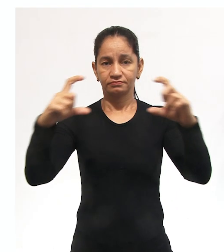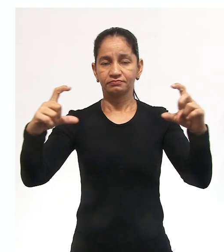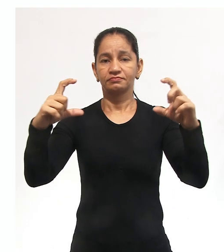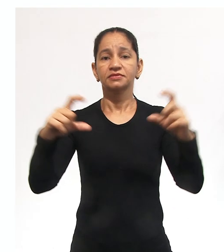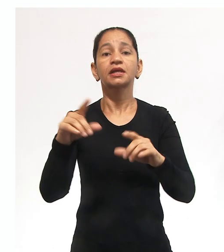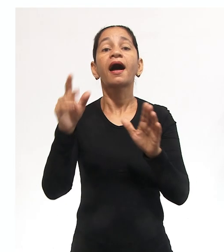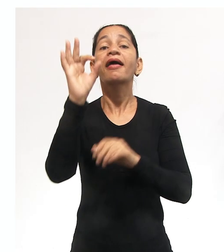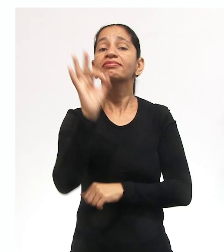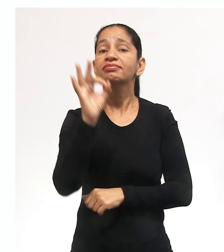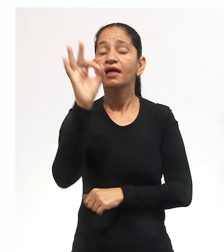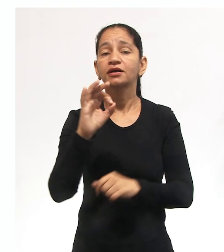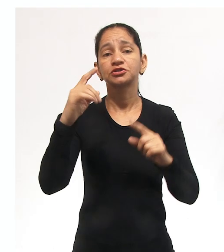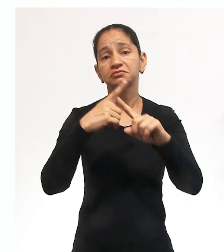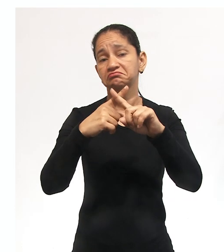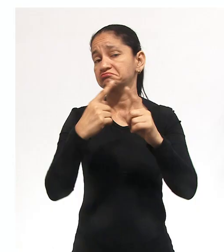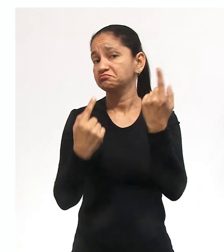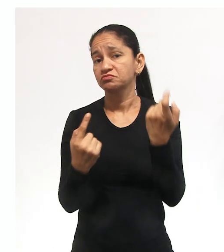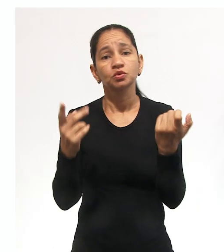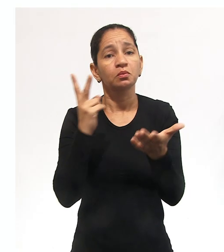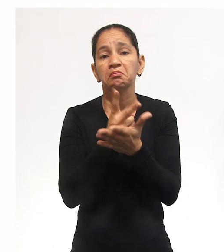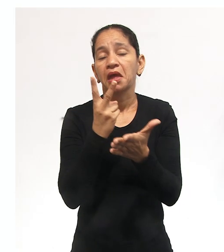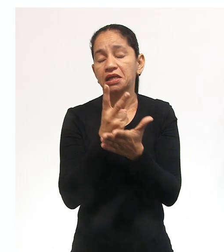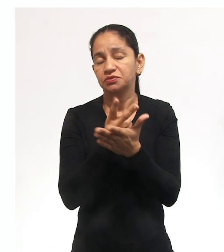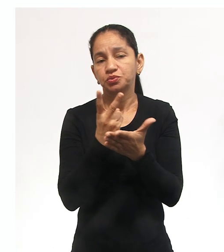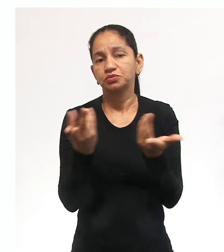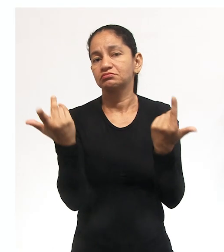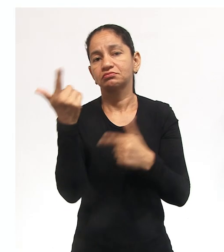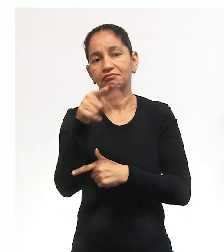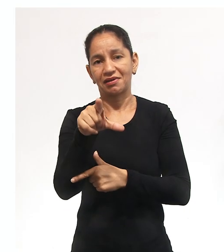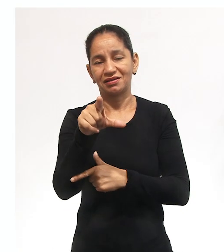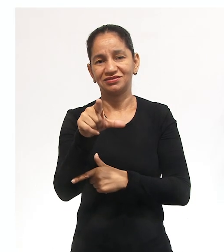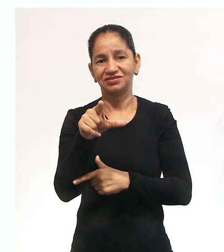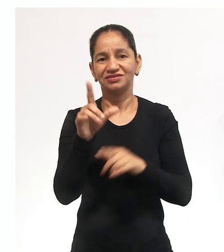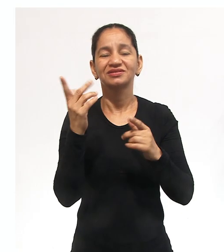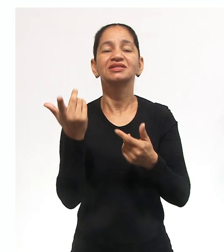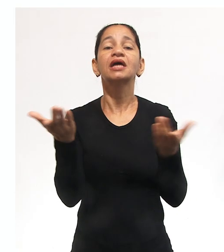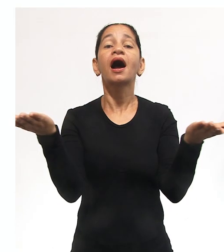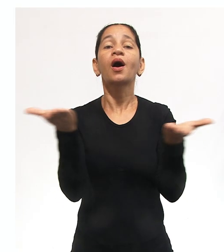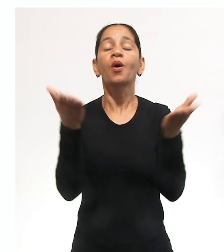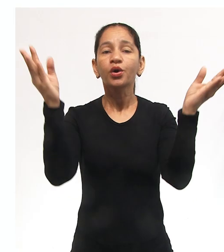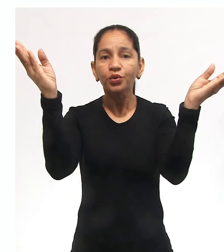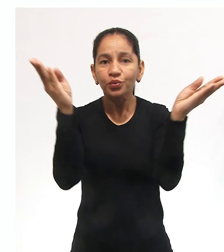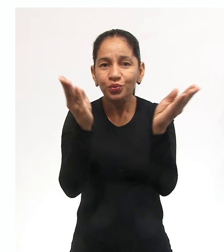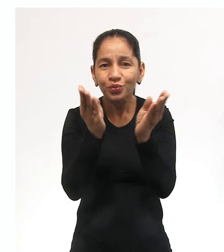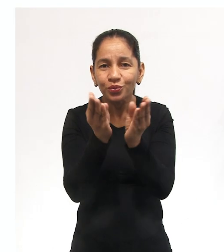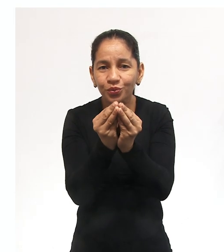é a própria taxa, 1,5% vezes 3, a gente vai ter